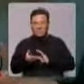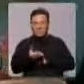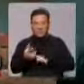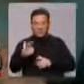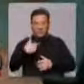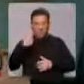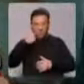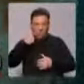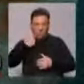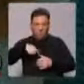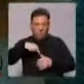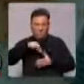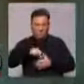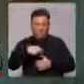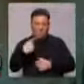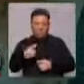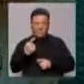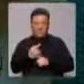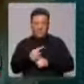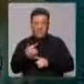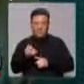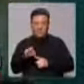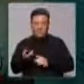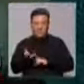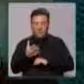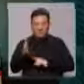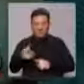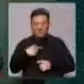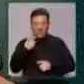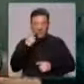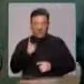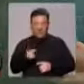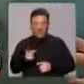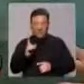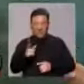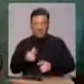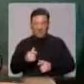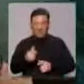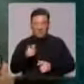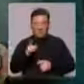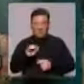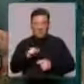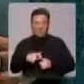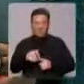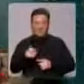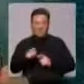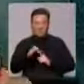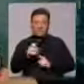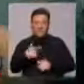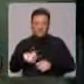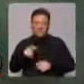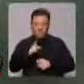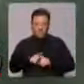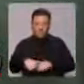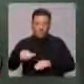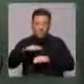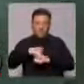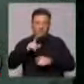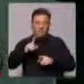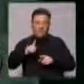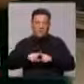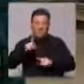central e depois tem vários braços. Esta que vemos aqui é exatamente a do topo, a peça que vai ser erguida na vertical em